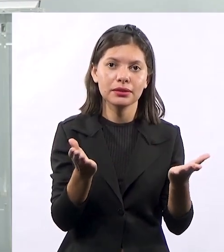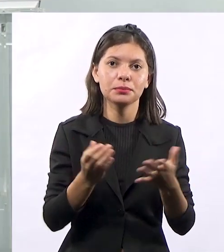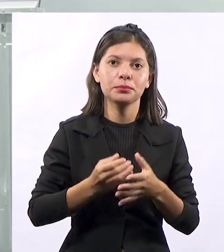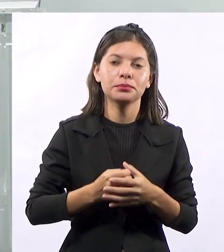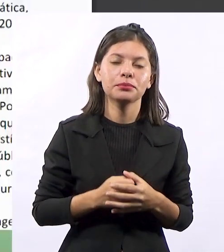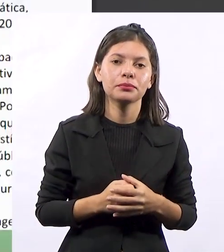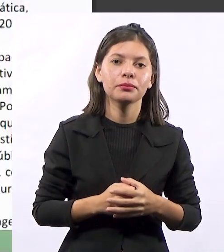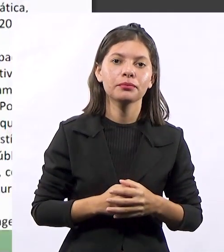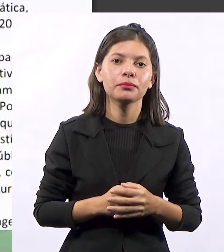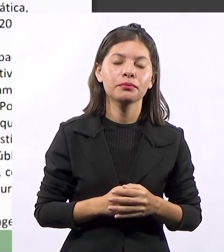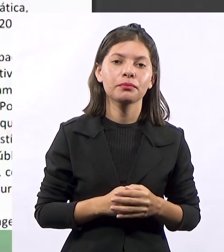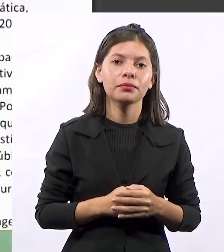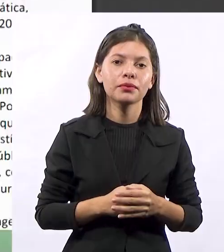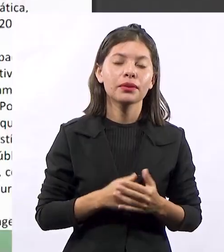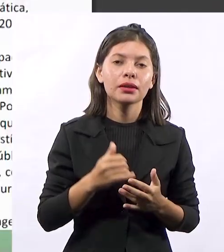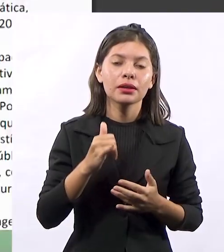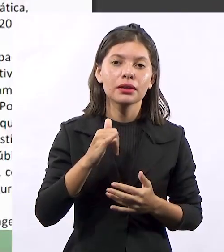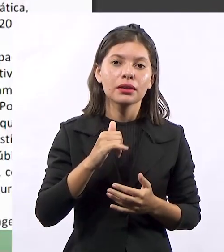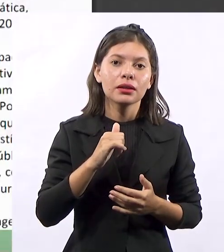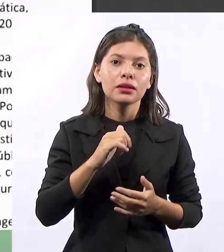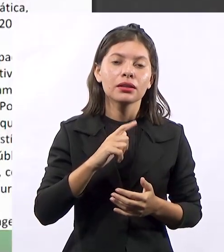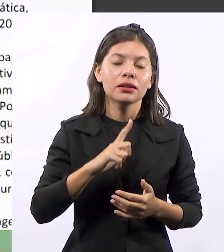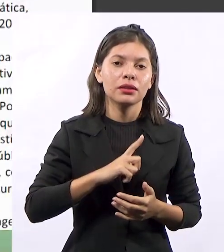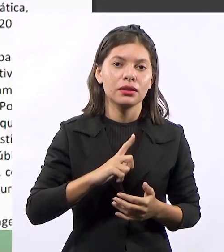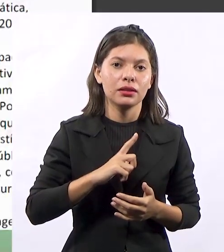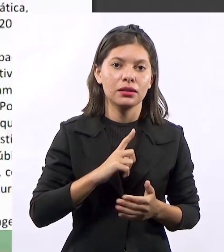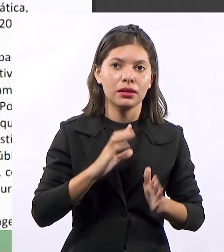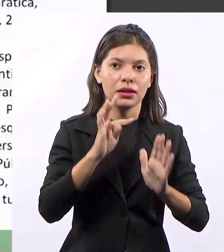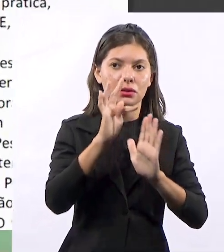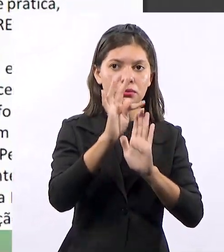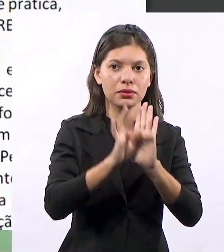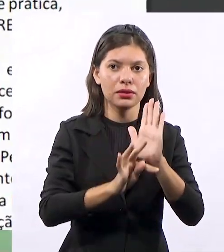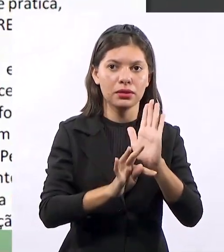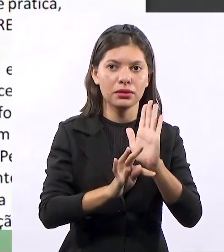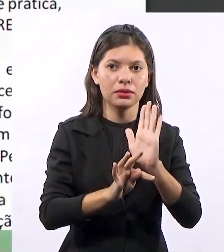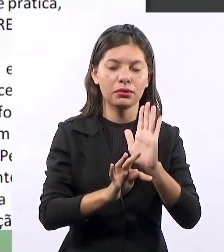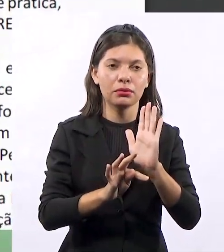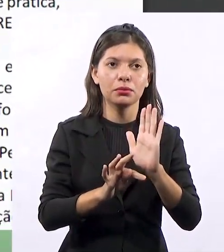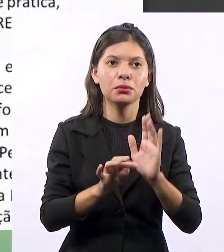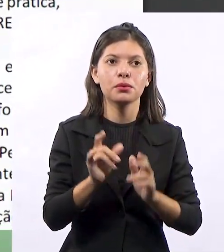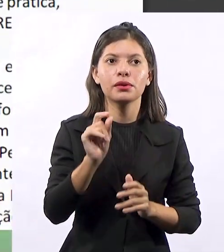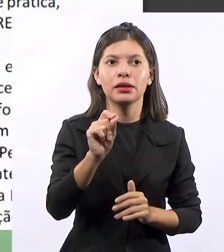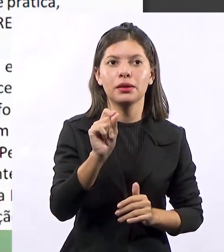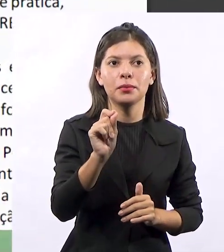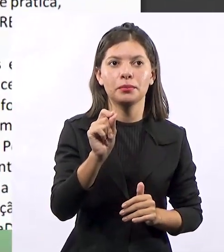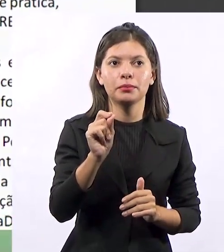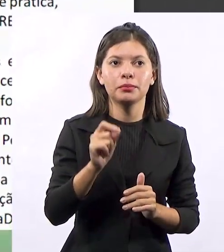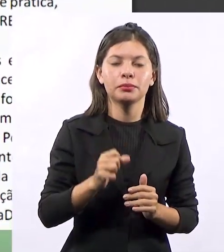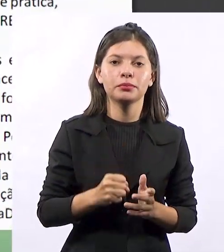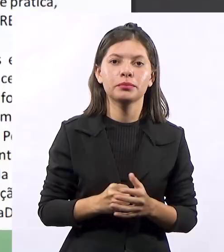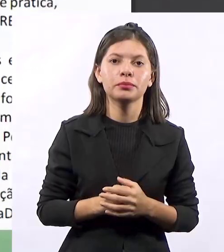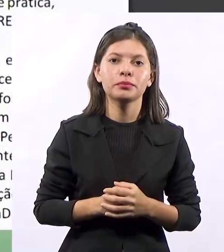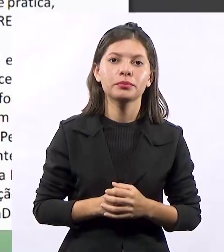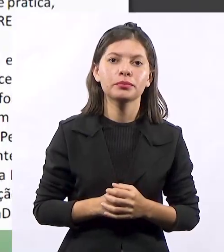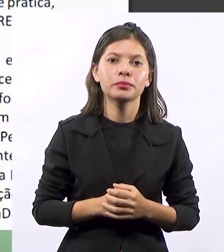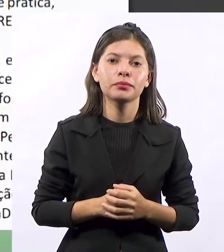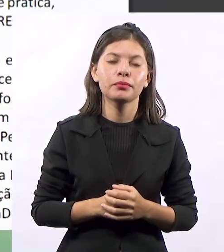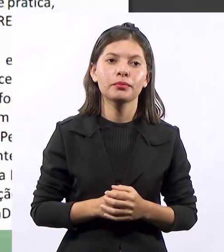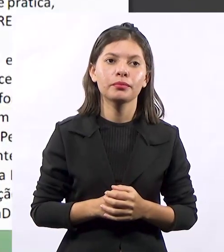trazer aqui, a gente tem, bem nesse texto que nós estamos usando aí nessa jornada,